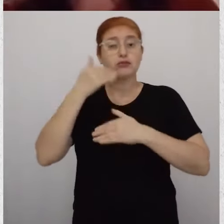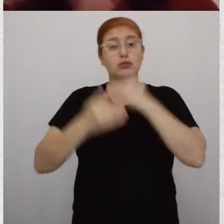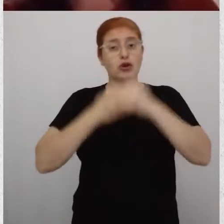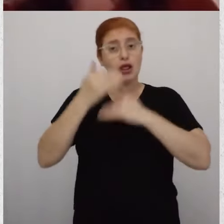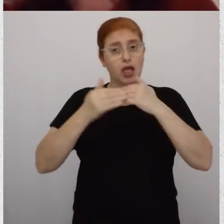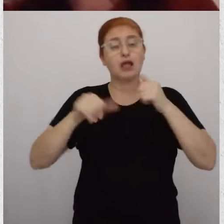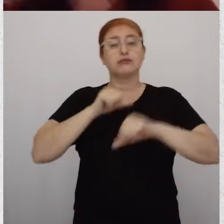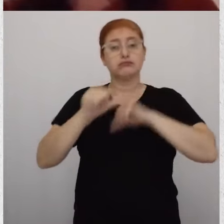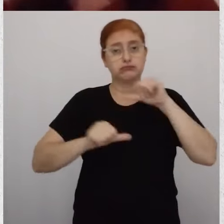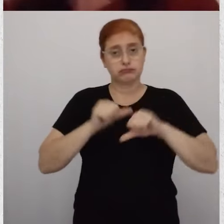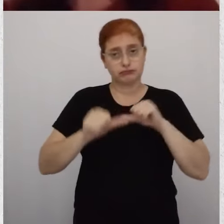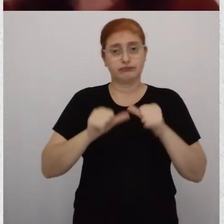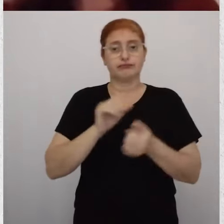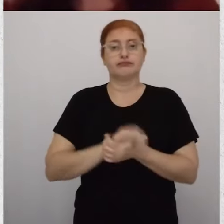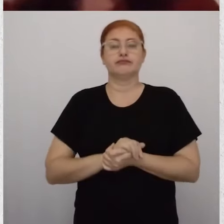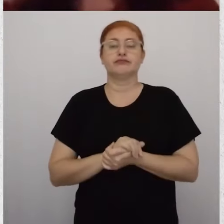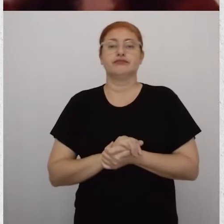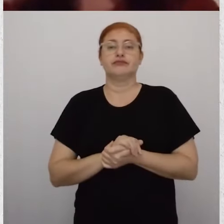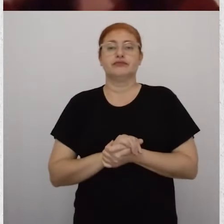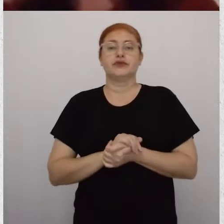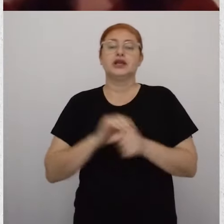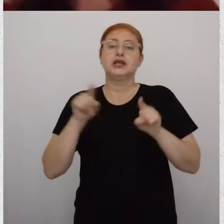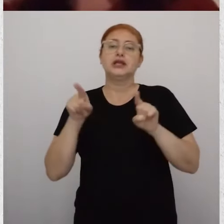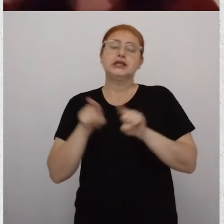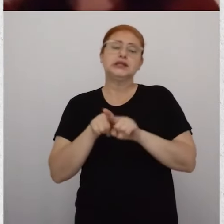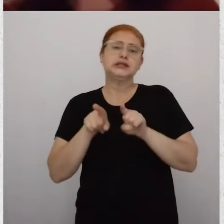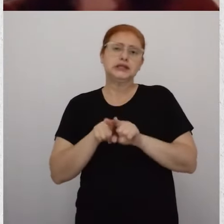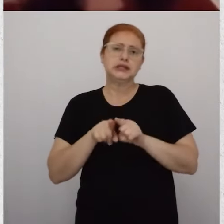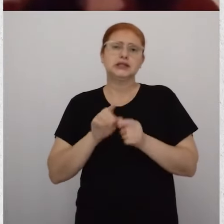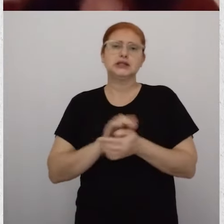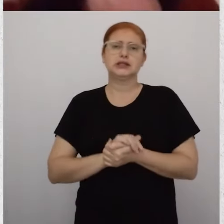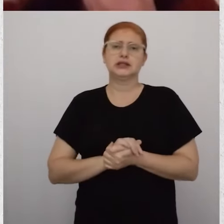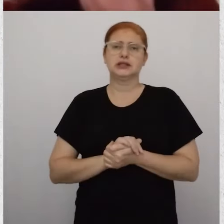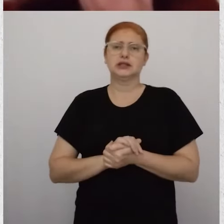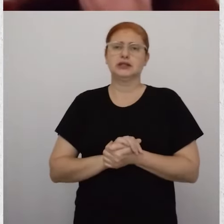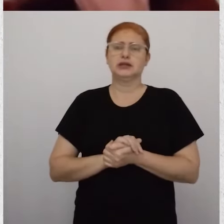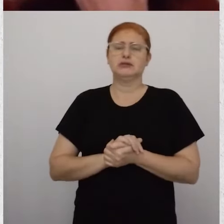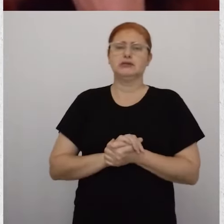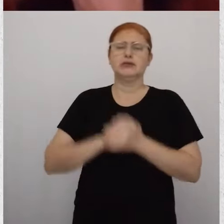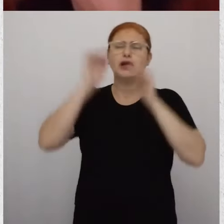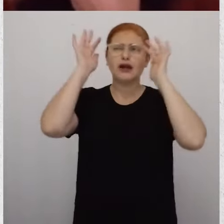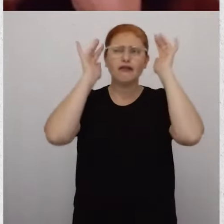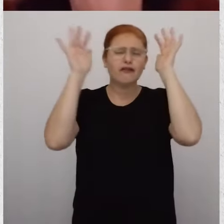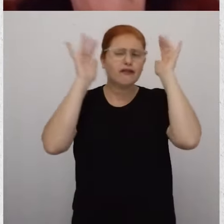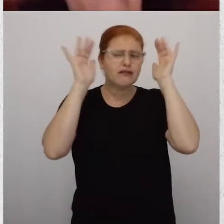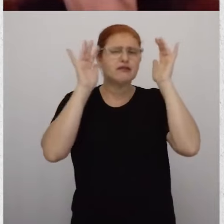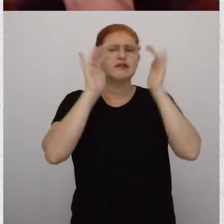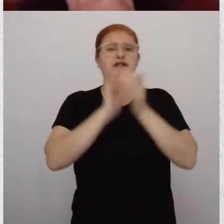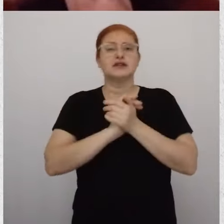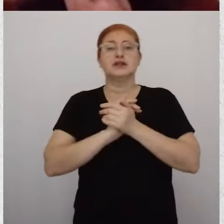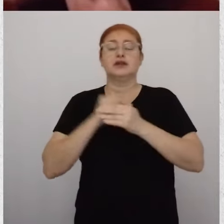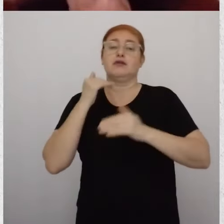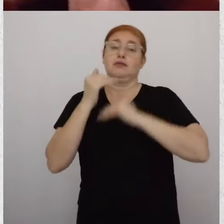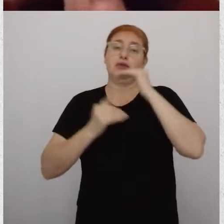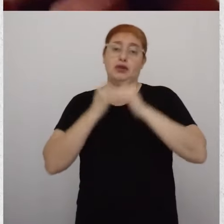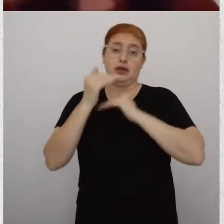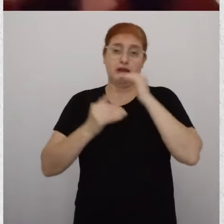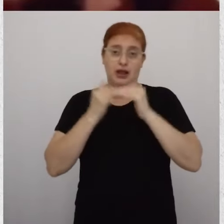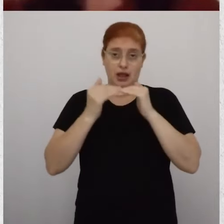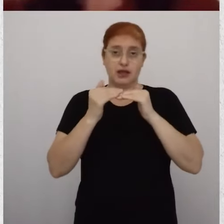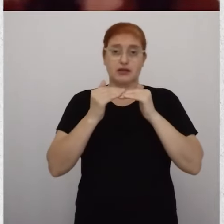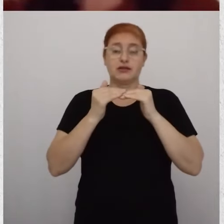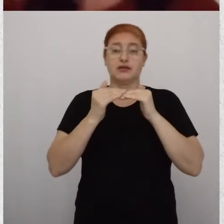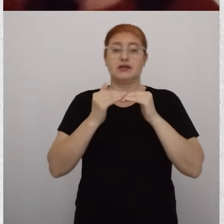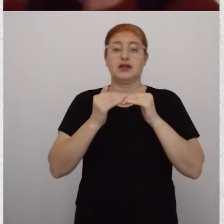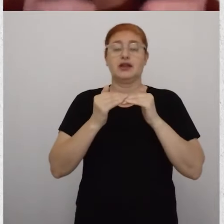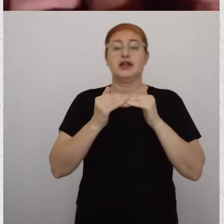de transformação, sabe? E uma disposição para autorreflexão. O processo de autocrítica,